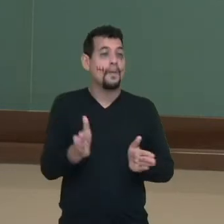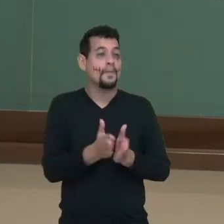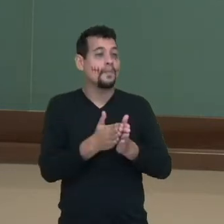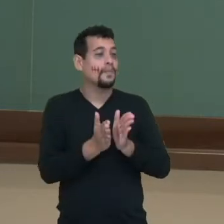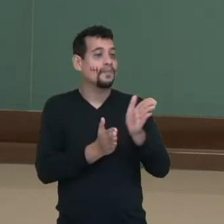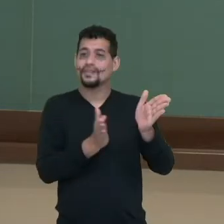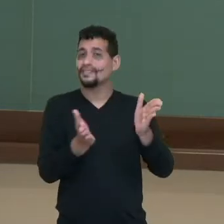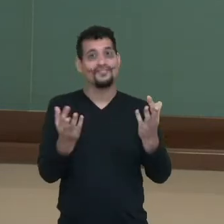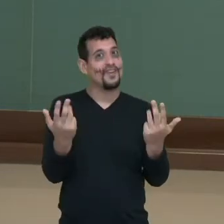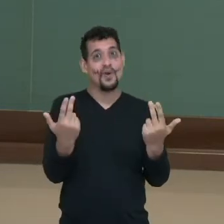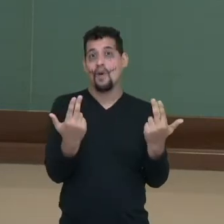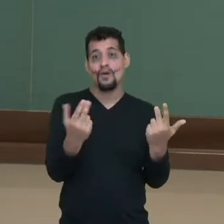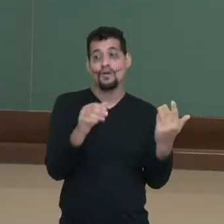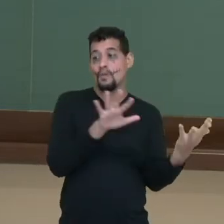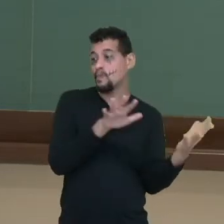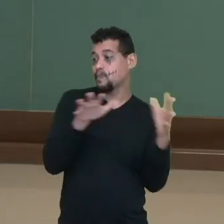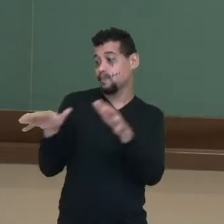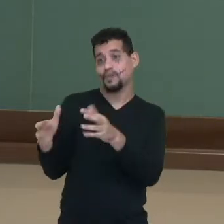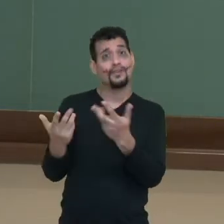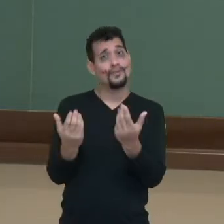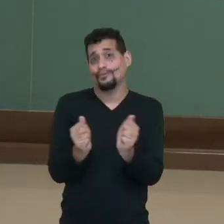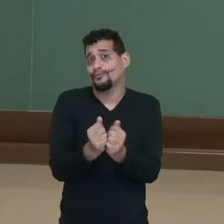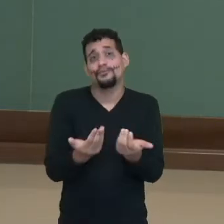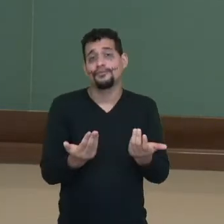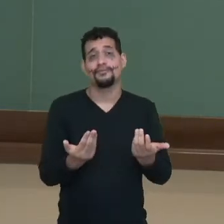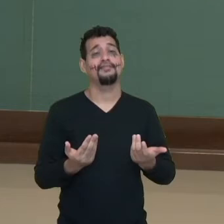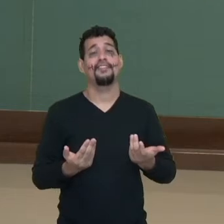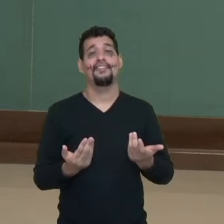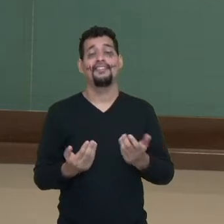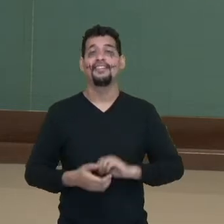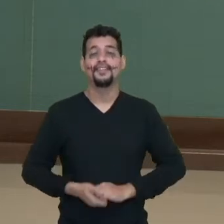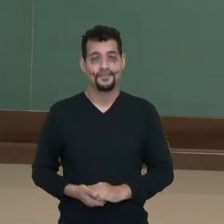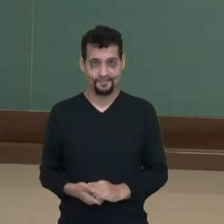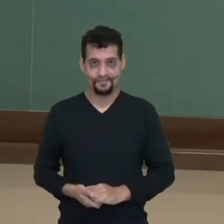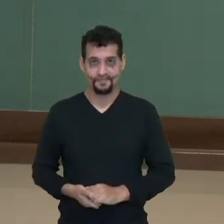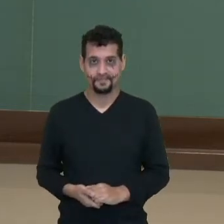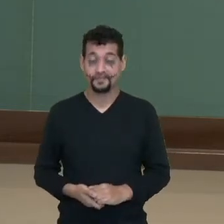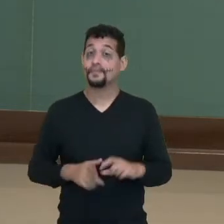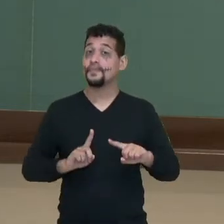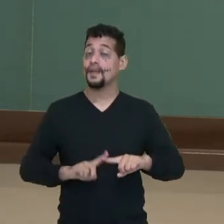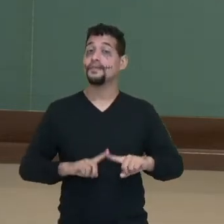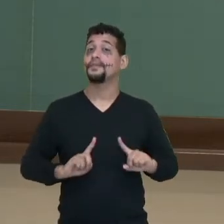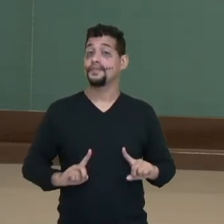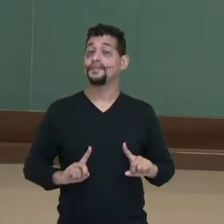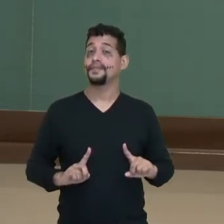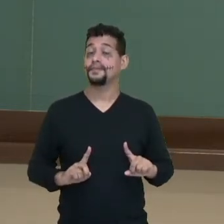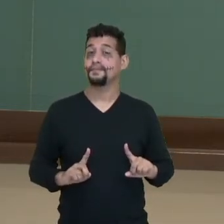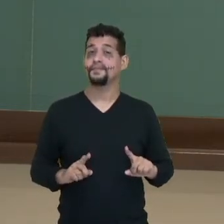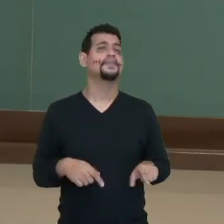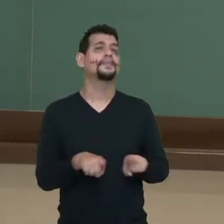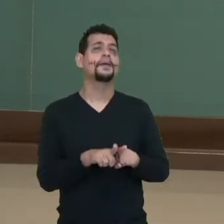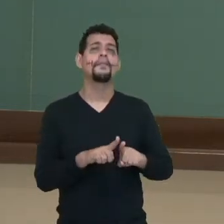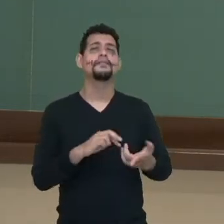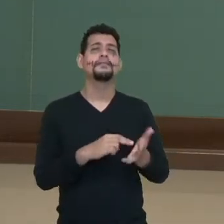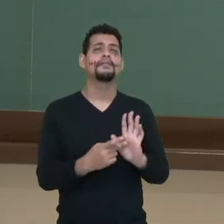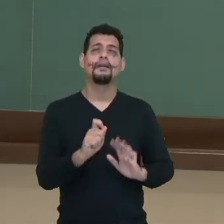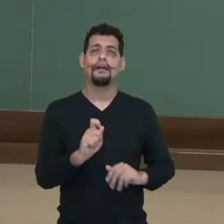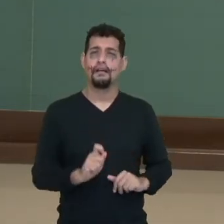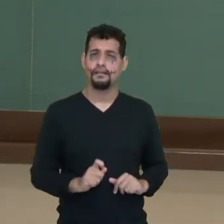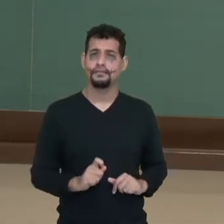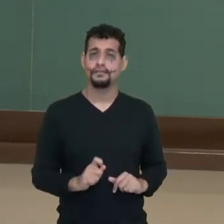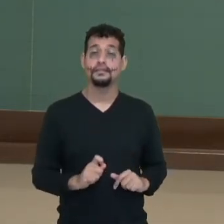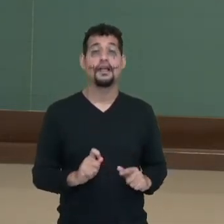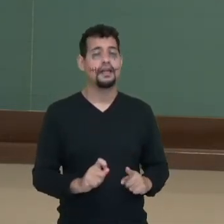e pobres morrem iguais, todo mundo morre. E também essa é